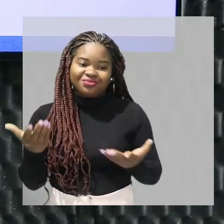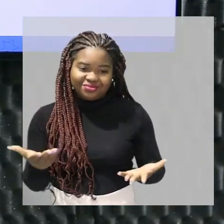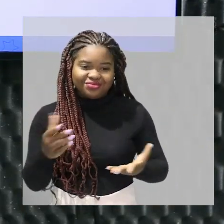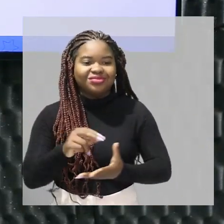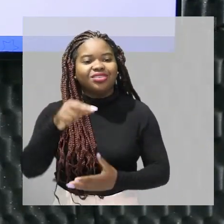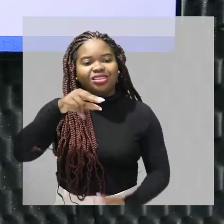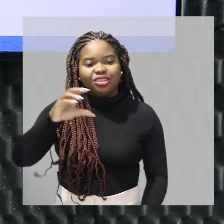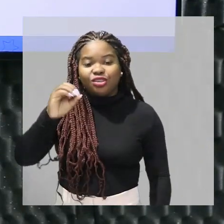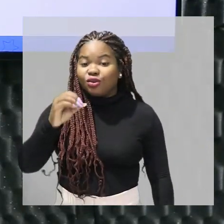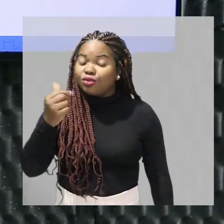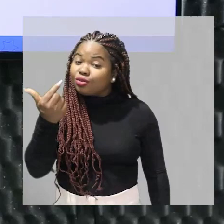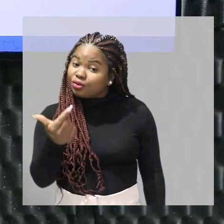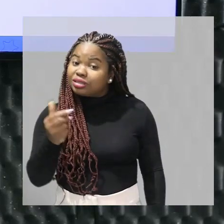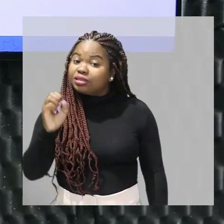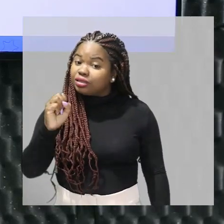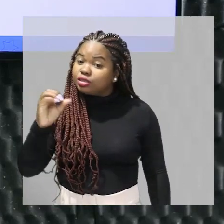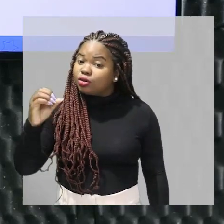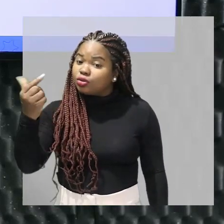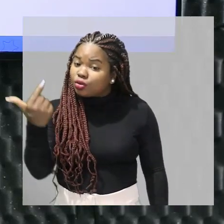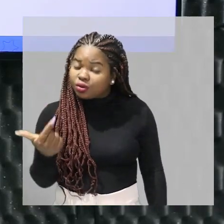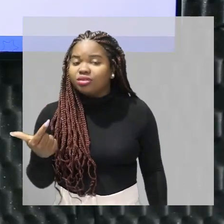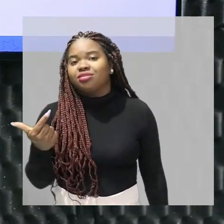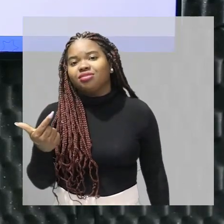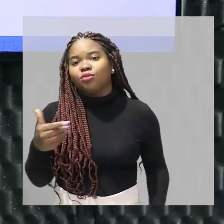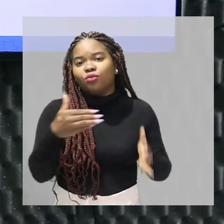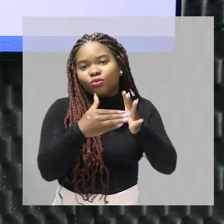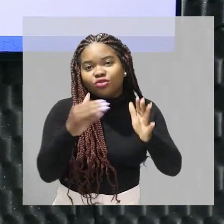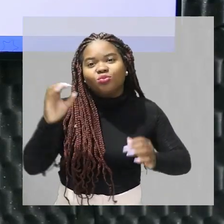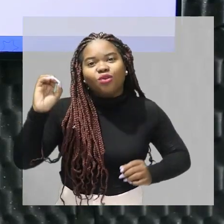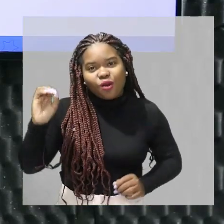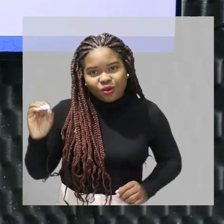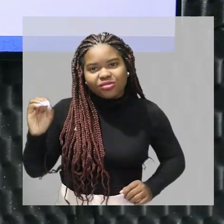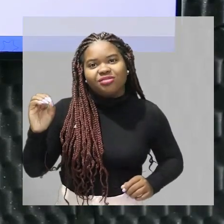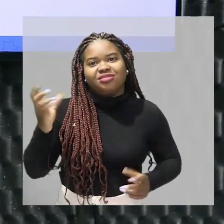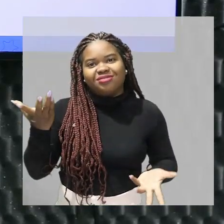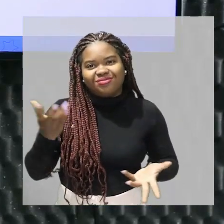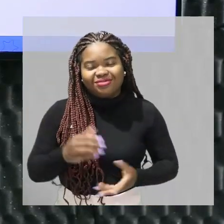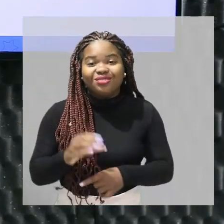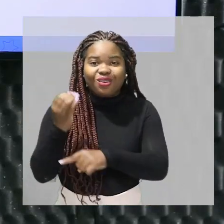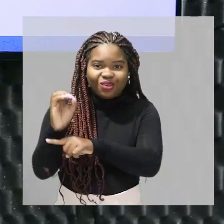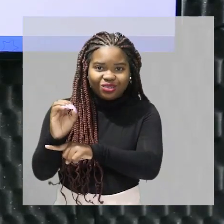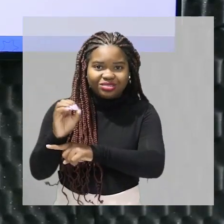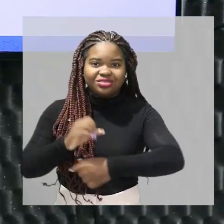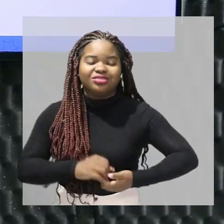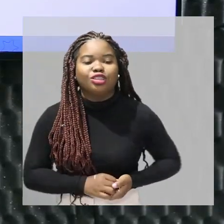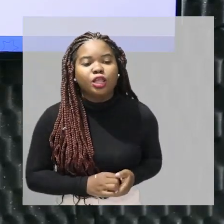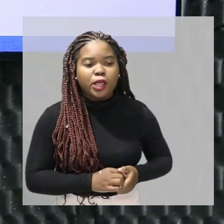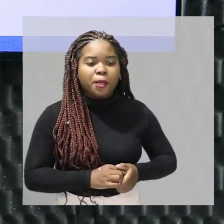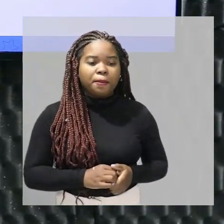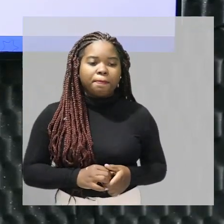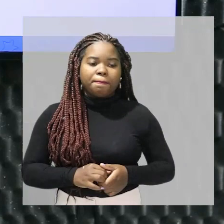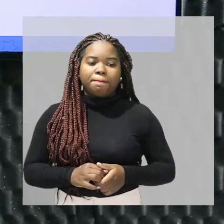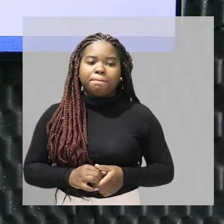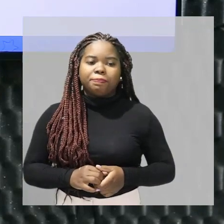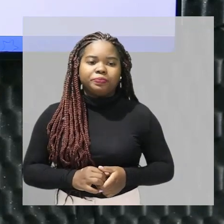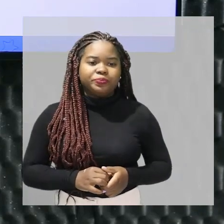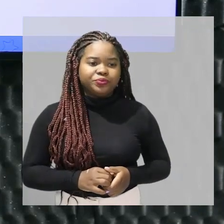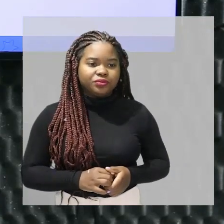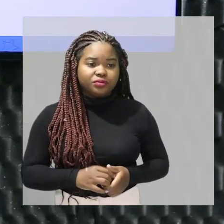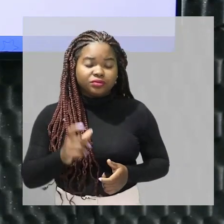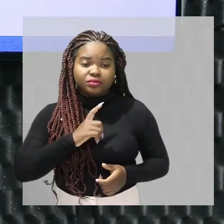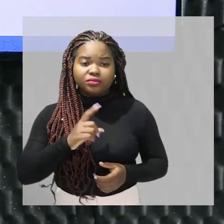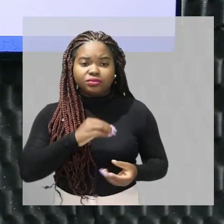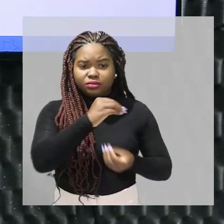o NO2 e o SO2, ó, terminam com o oxigênio. Então, são óxidos, né? Compostos binários,